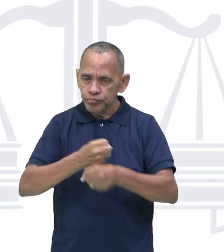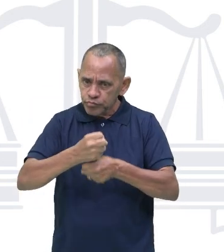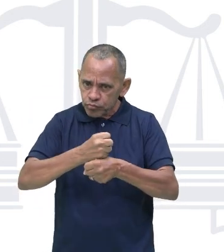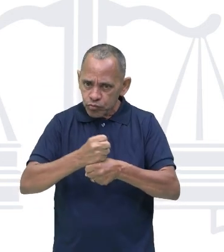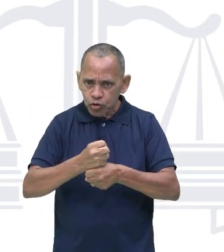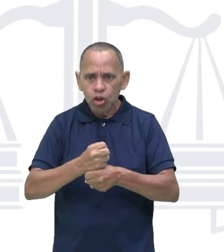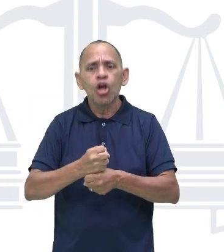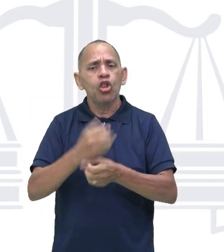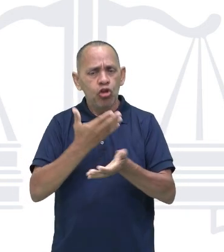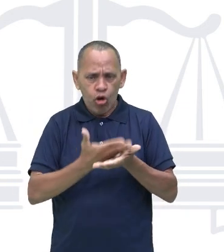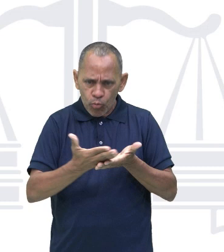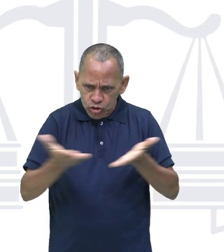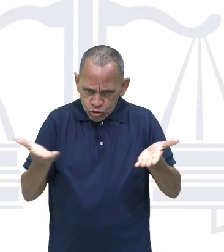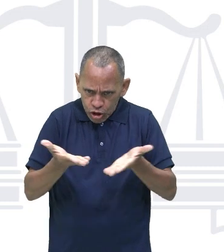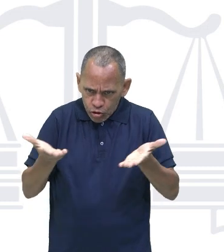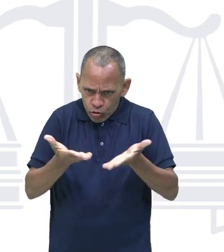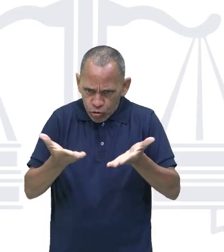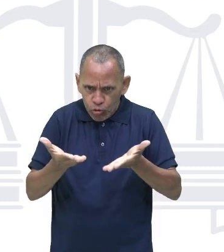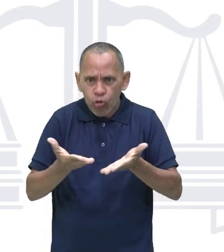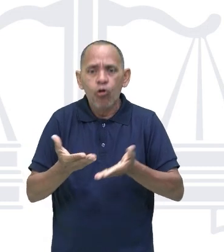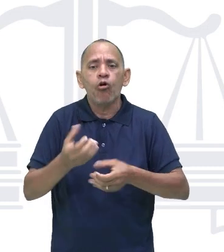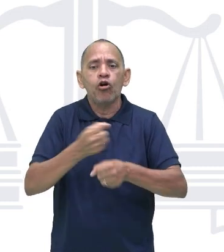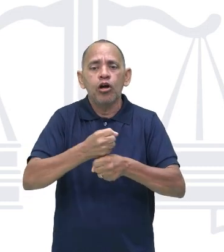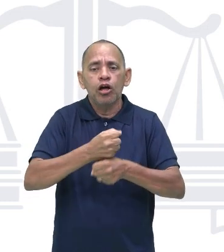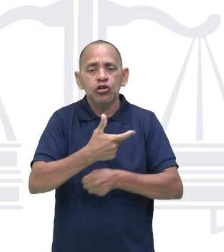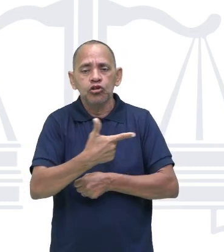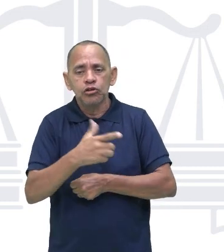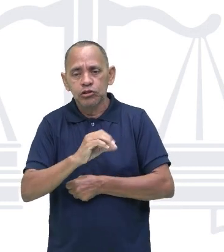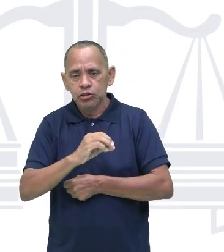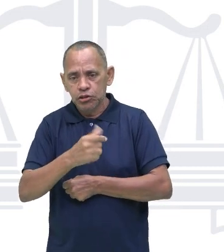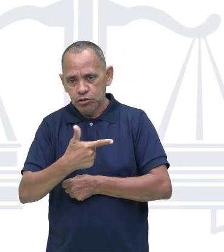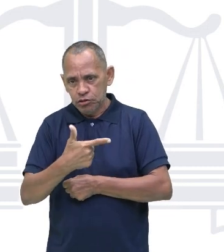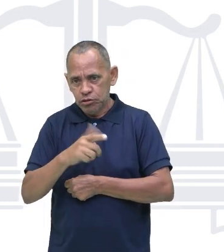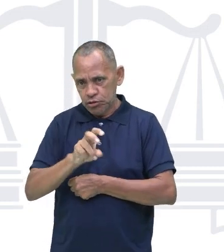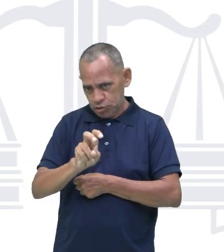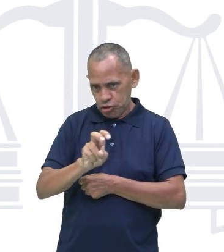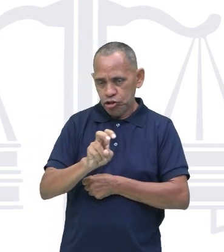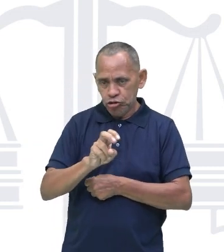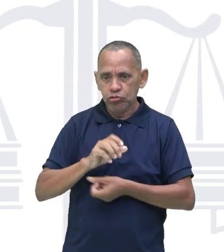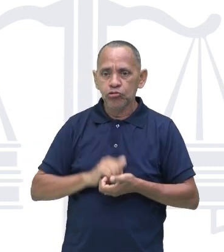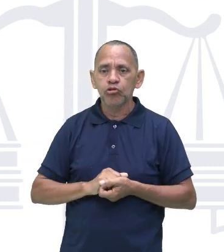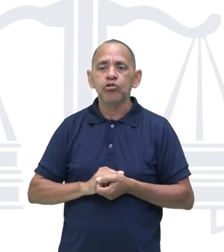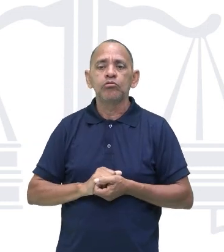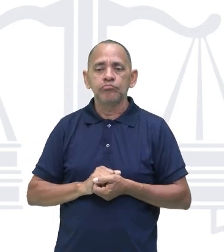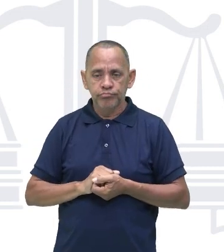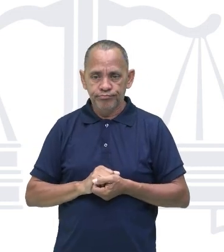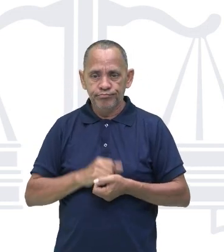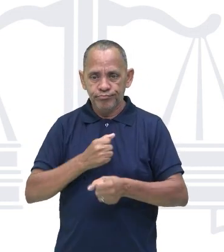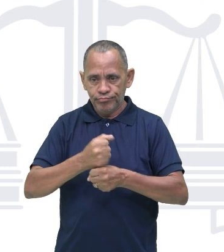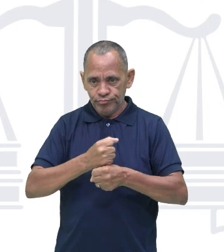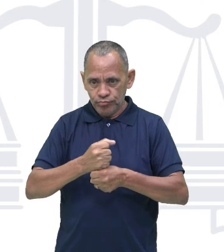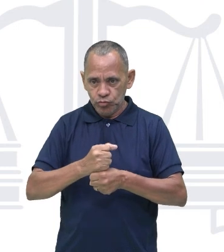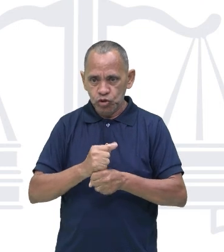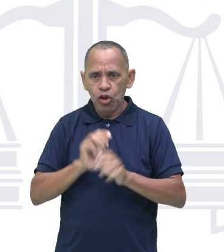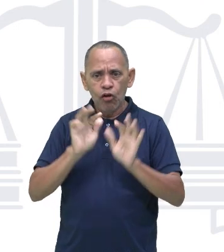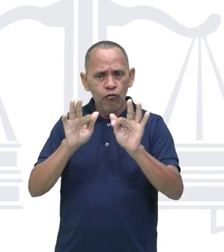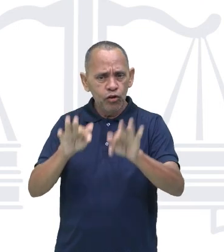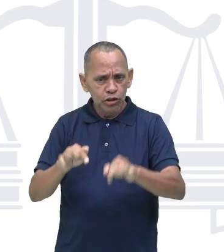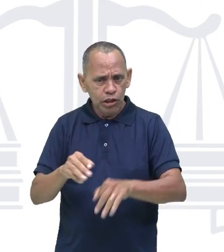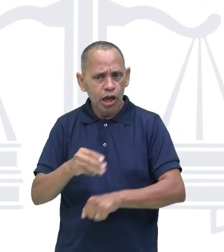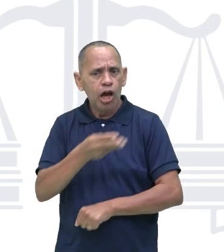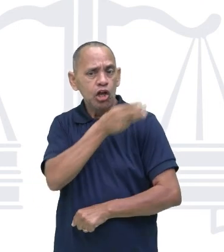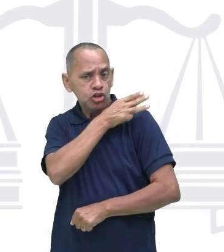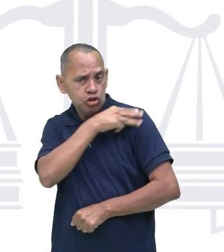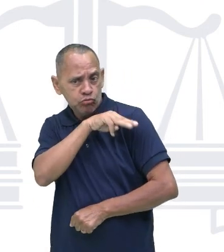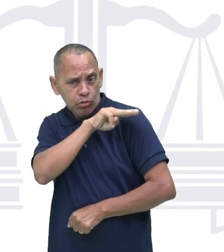agora neste ano letivo de 2025, para o ensino fundamental nos finais. Então, a título de informação, eu trago aqui para vocês que, por exemplo, para